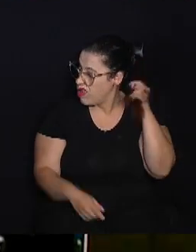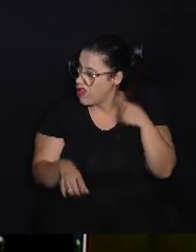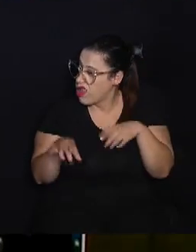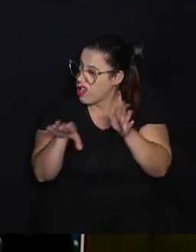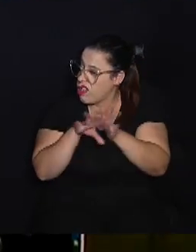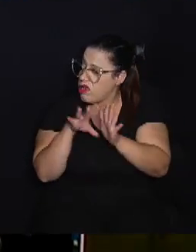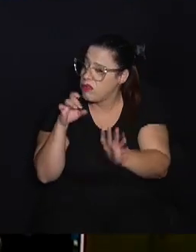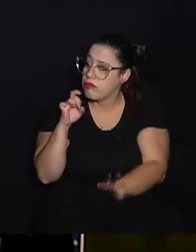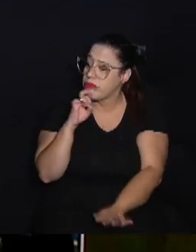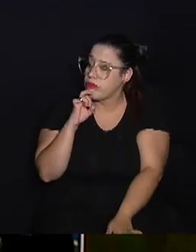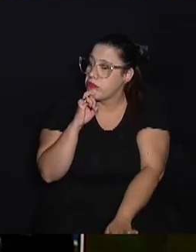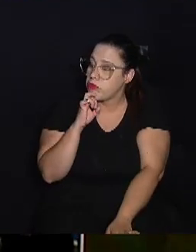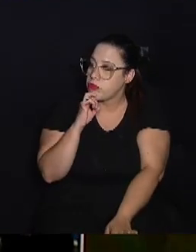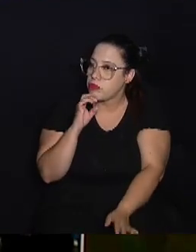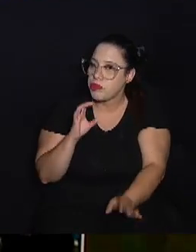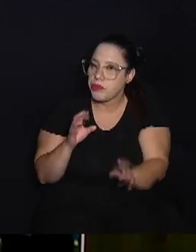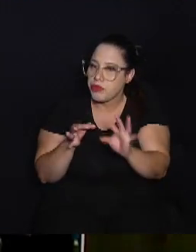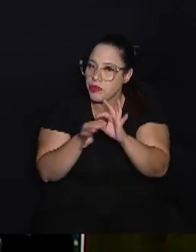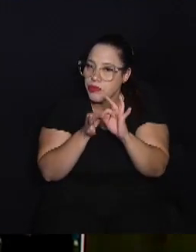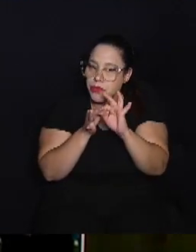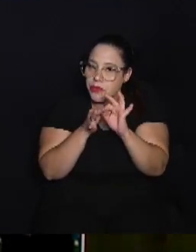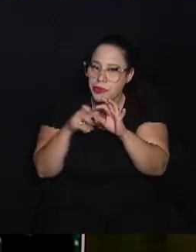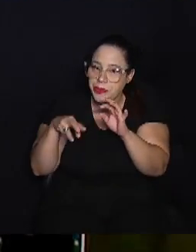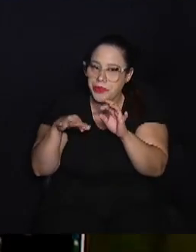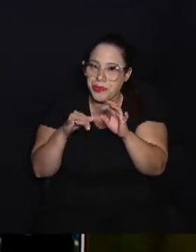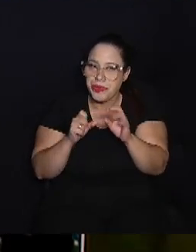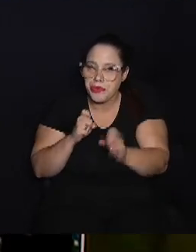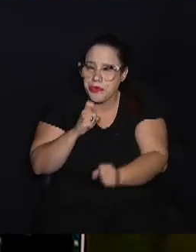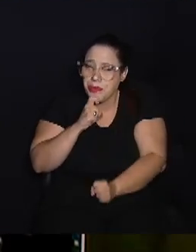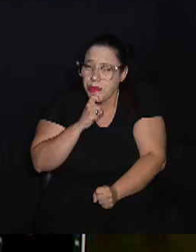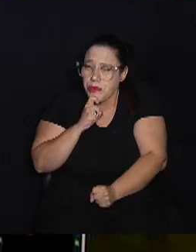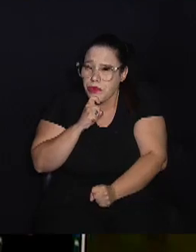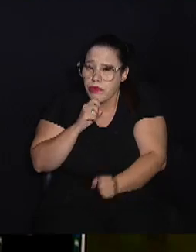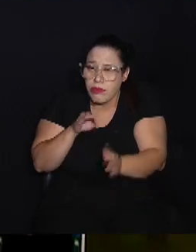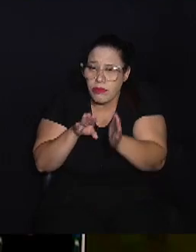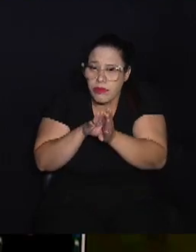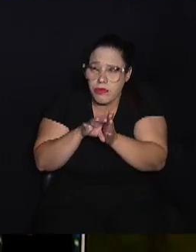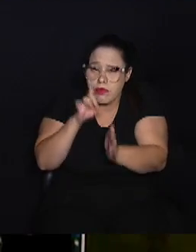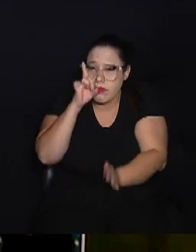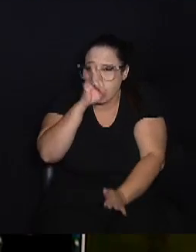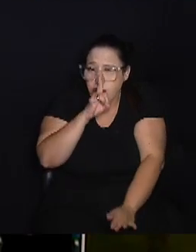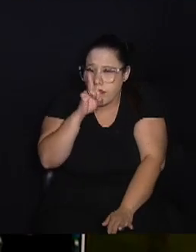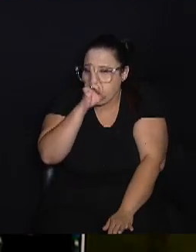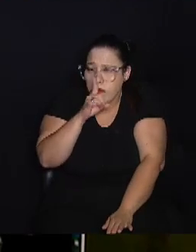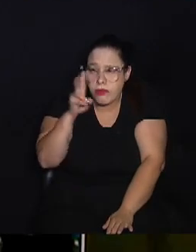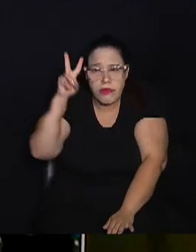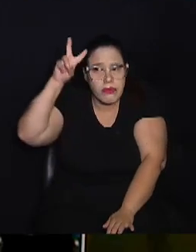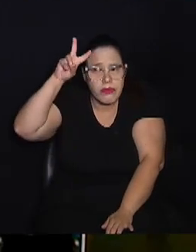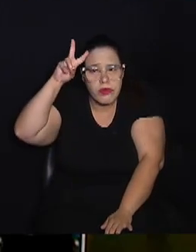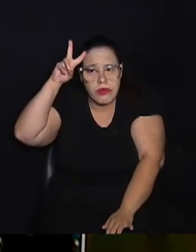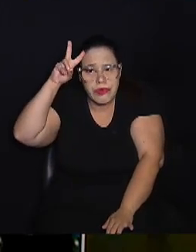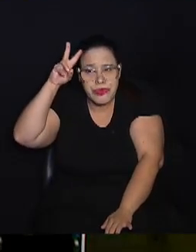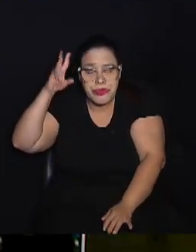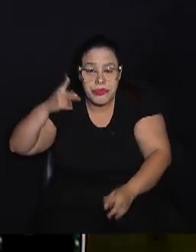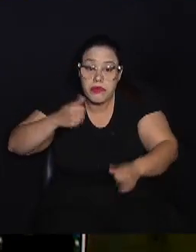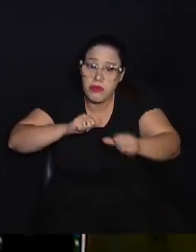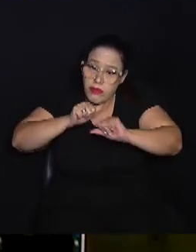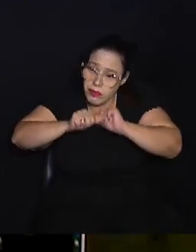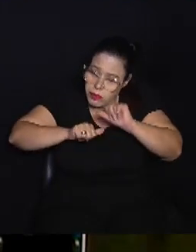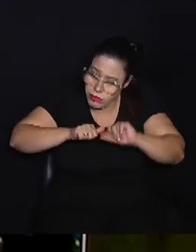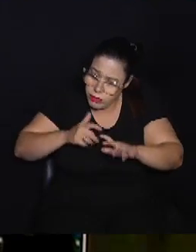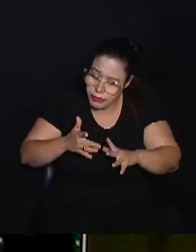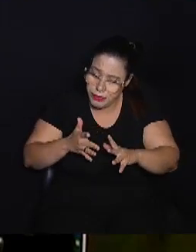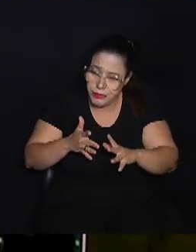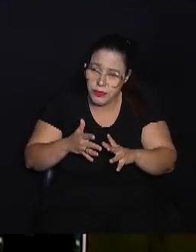fria, acompanhada dessa massa de ar mais frio, chega entre o domingo e a segunda, né, provocando essa mudança.